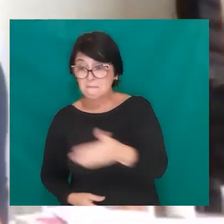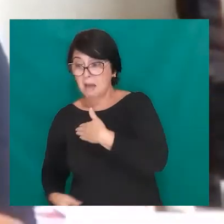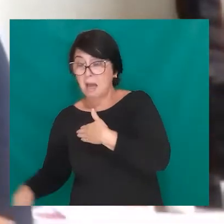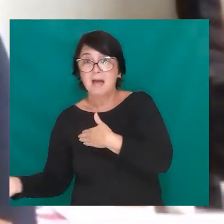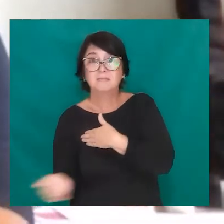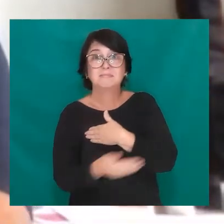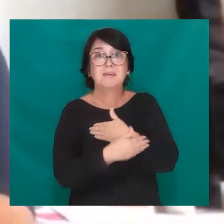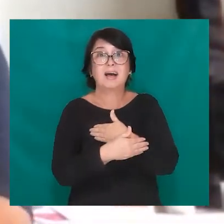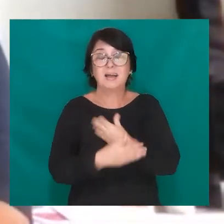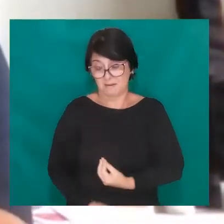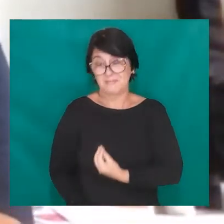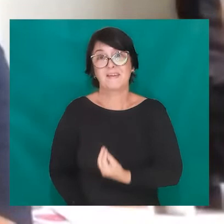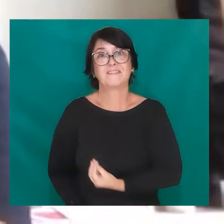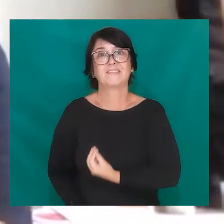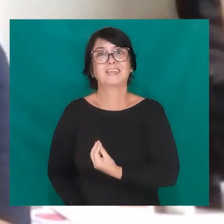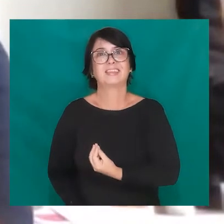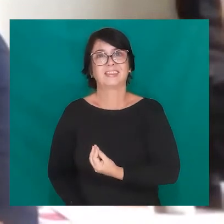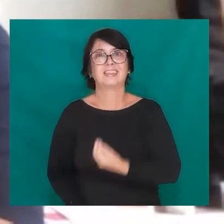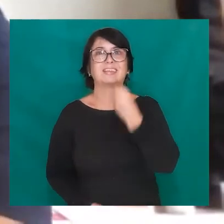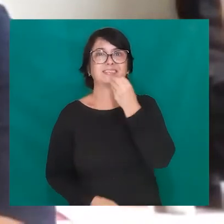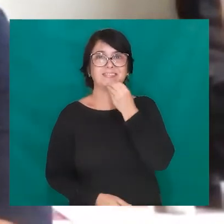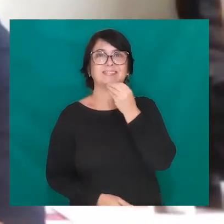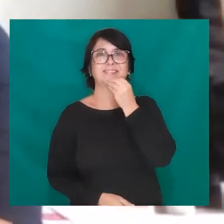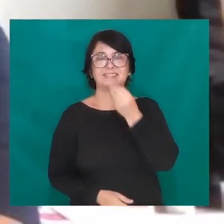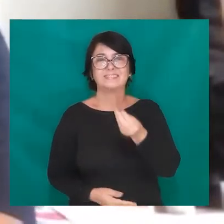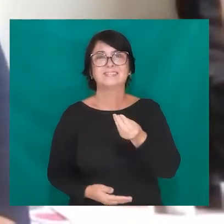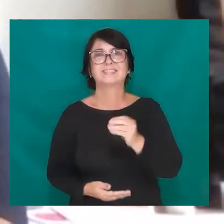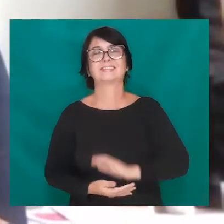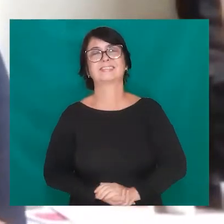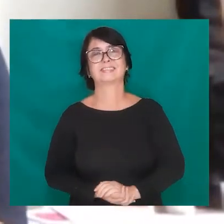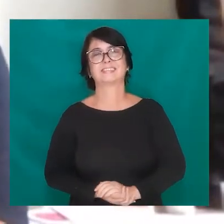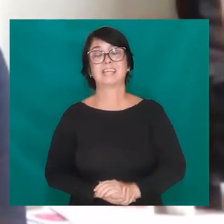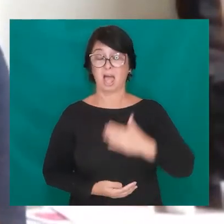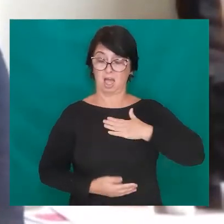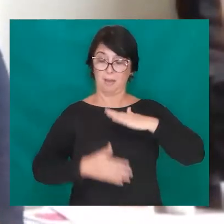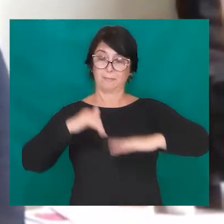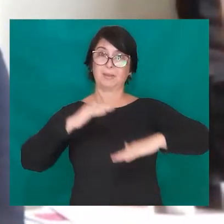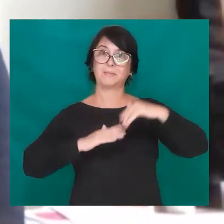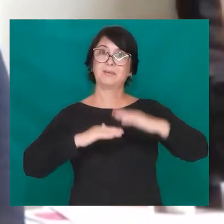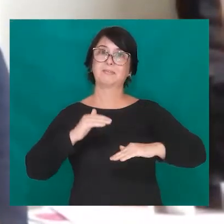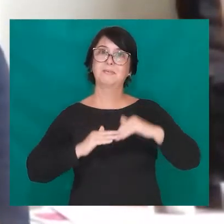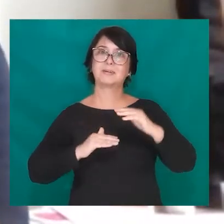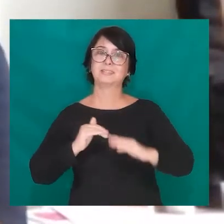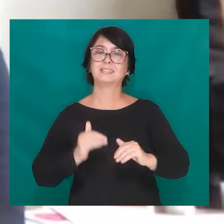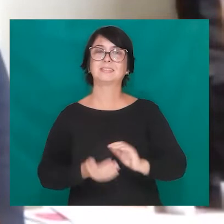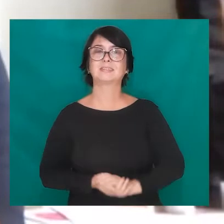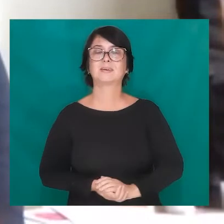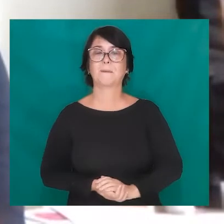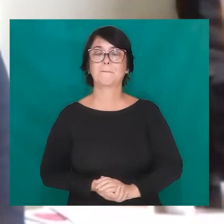experiência. Naturalmente, no meu caso específico, a minha formação é mais, como você viu